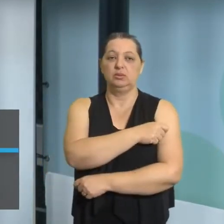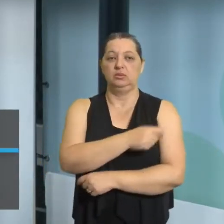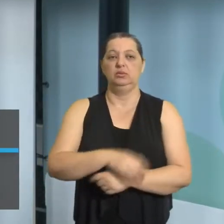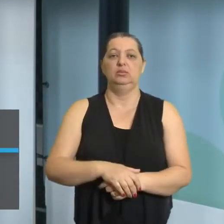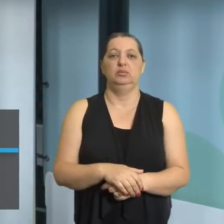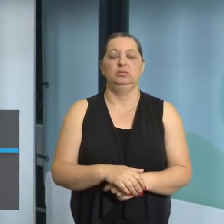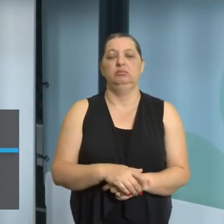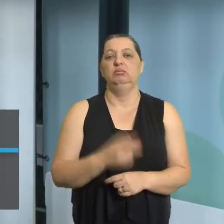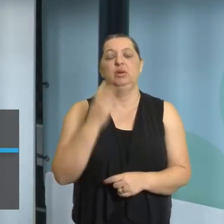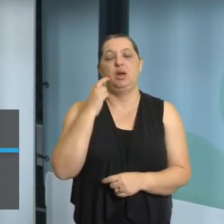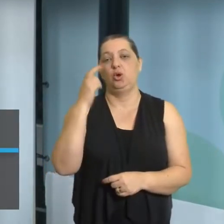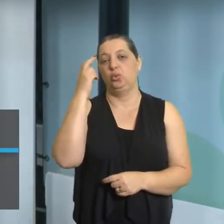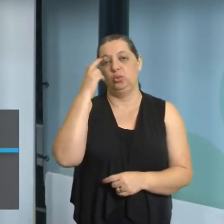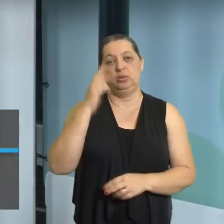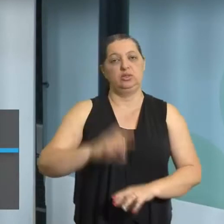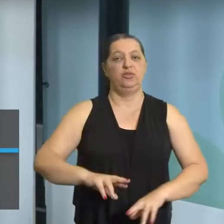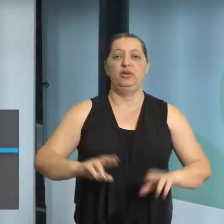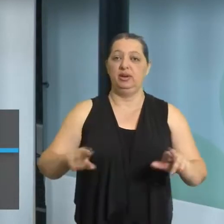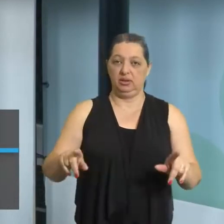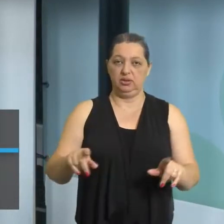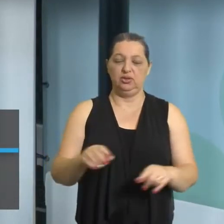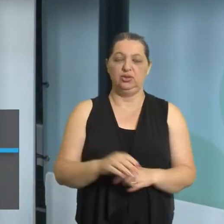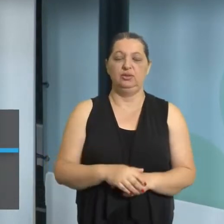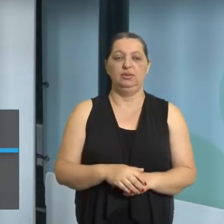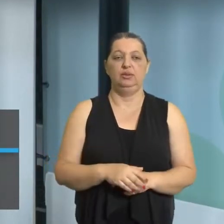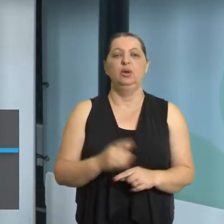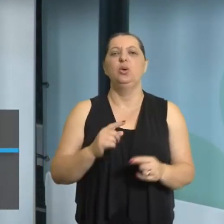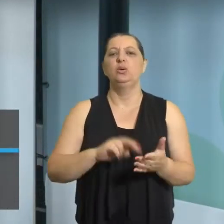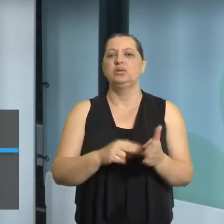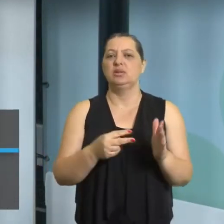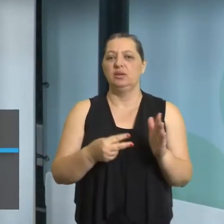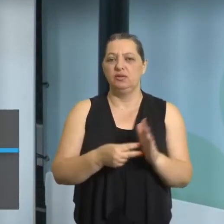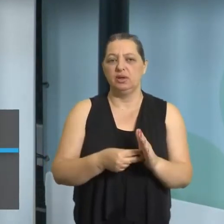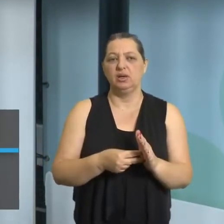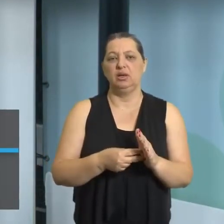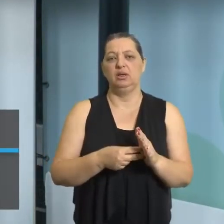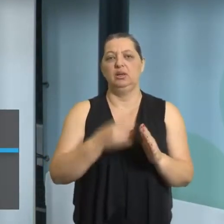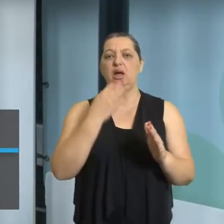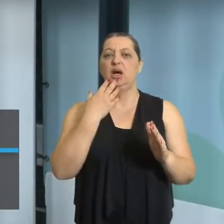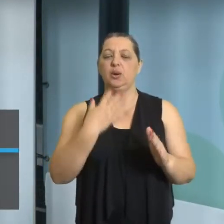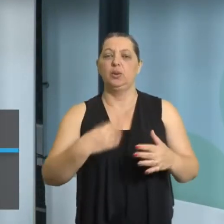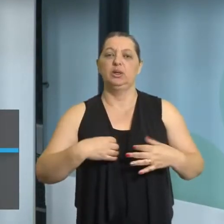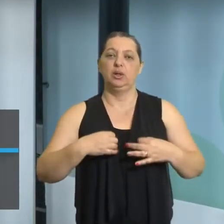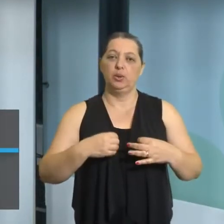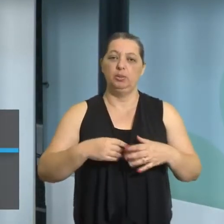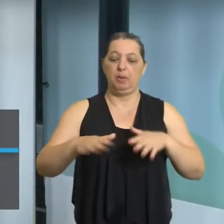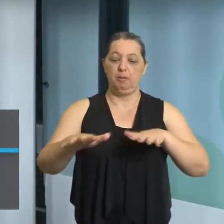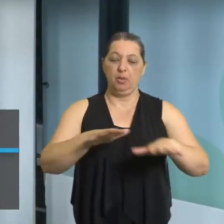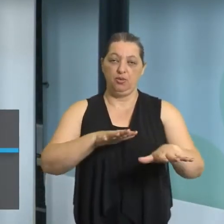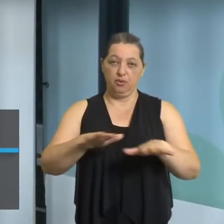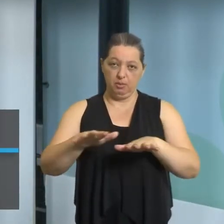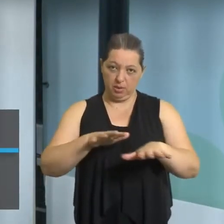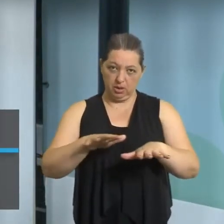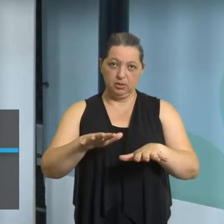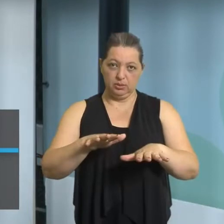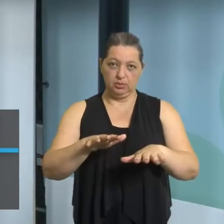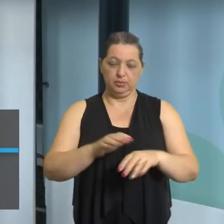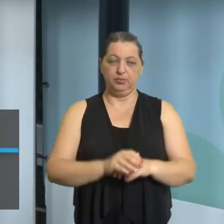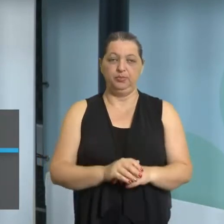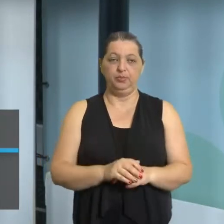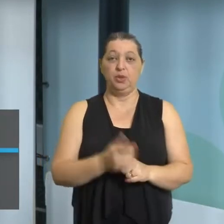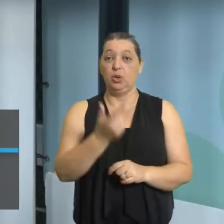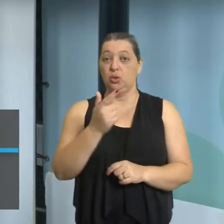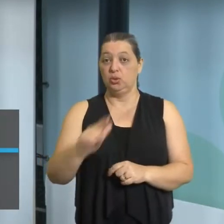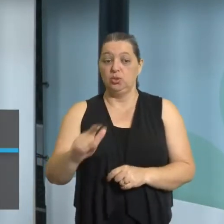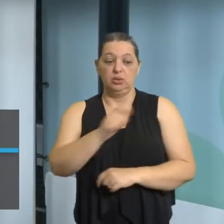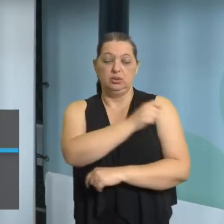não eram da cultura dele porque o que que aquilo significava as cores da roupa a movimentação e aí os